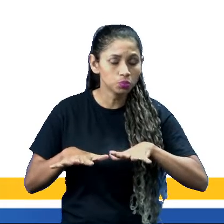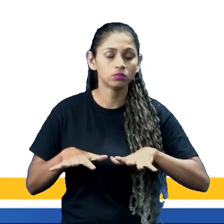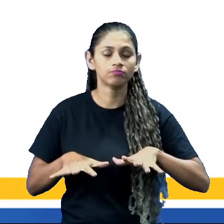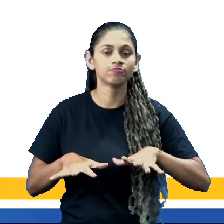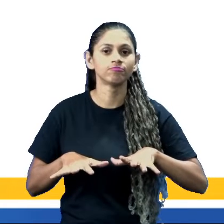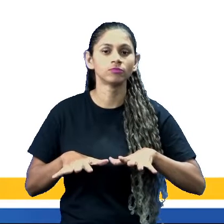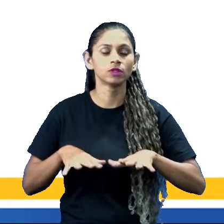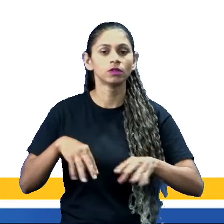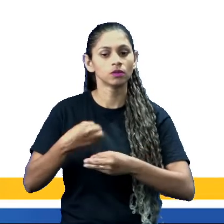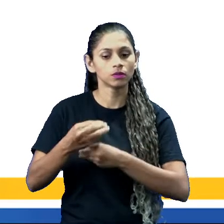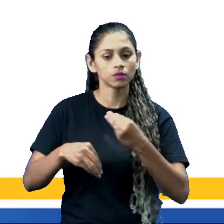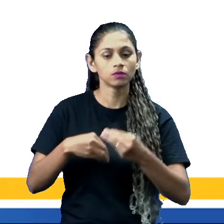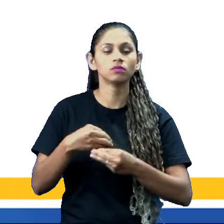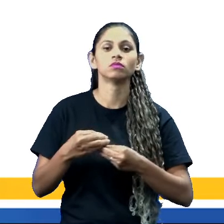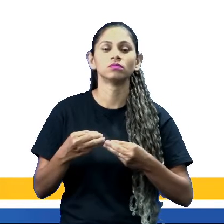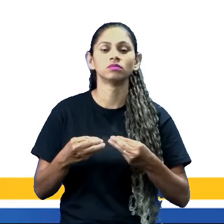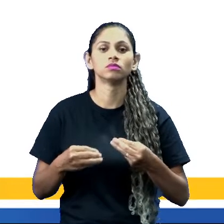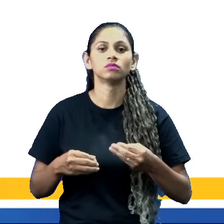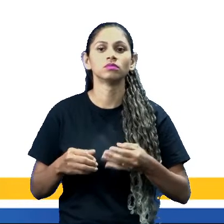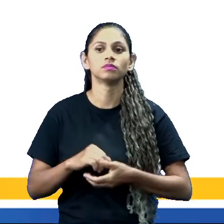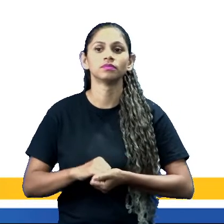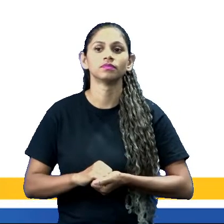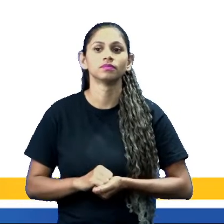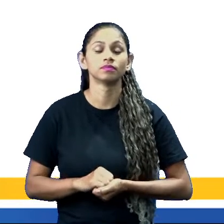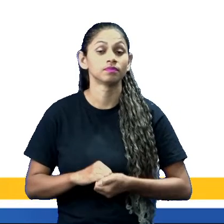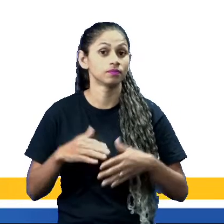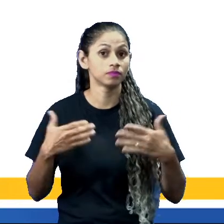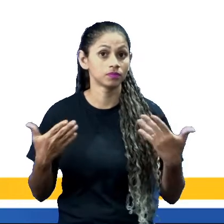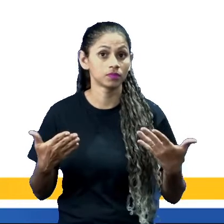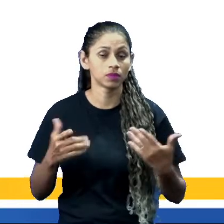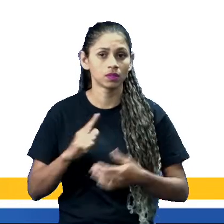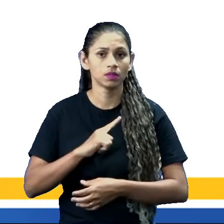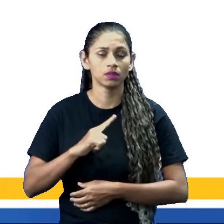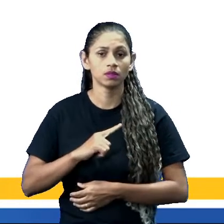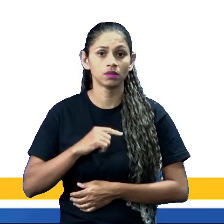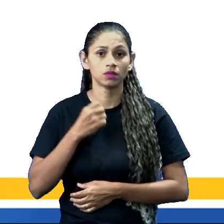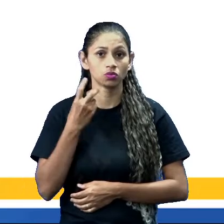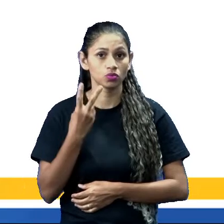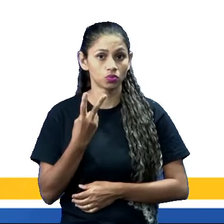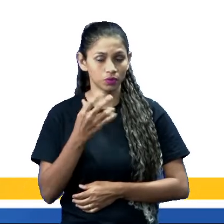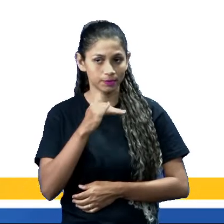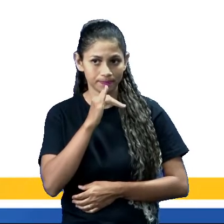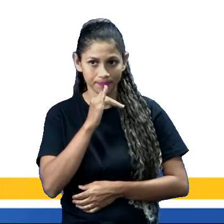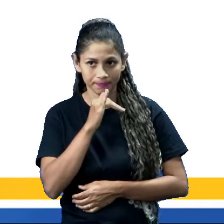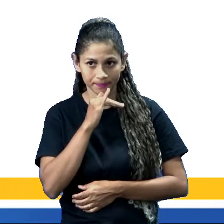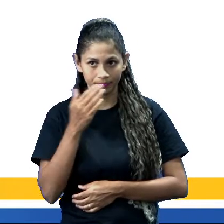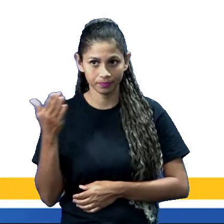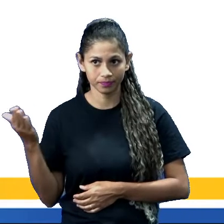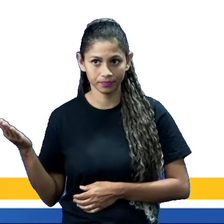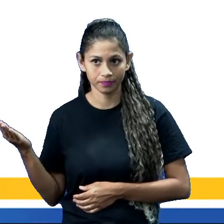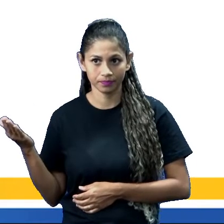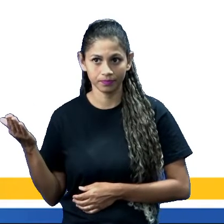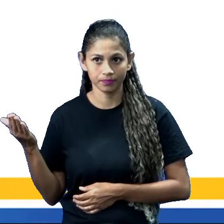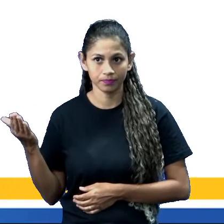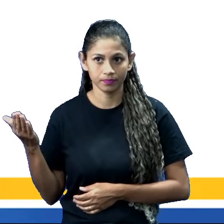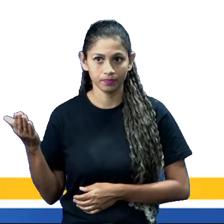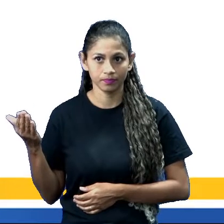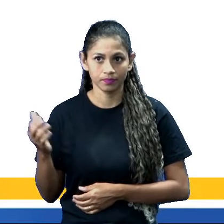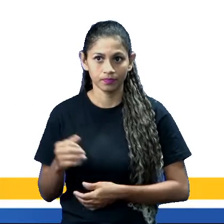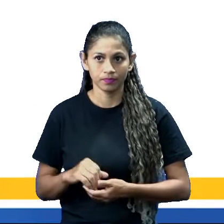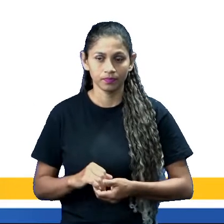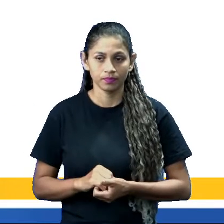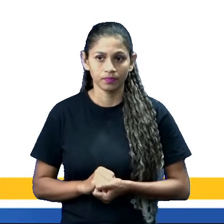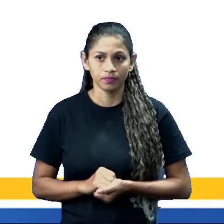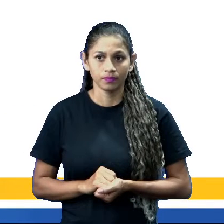durante a manipulação ali desses materiais biológicos. Né? Então aí ó, a gente tem dois exemplos que podem acontecer. Não sei se eu falei